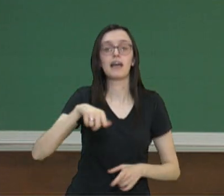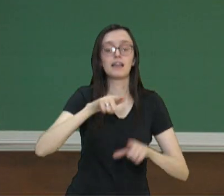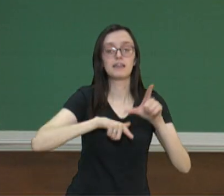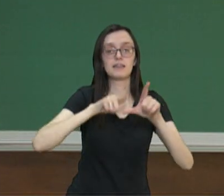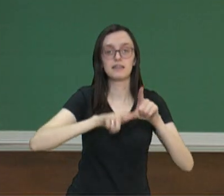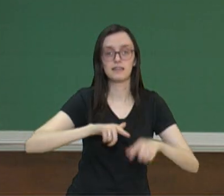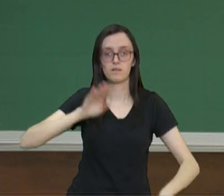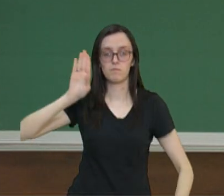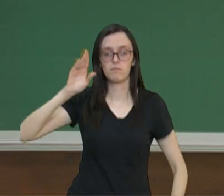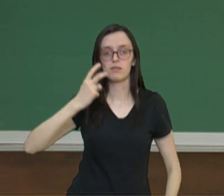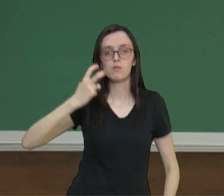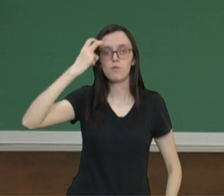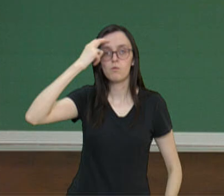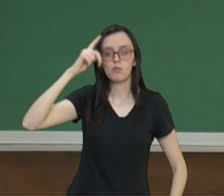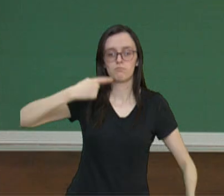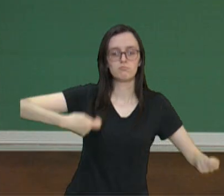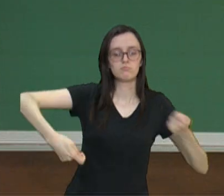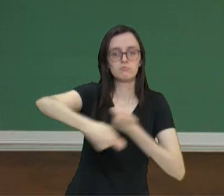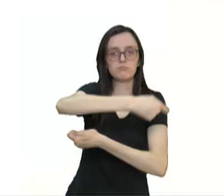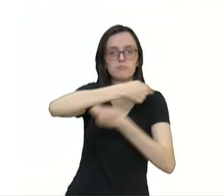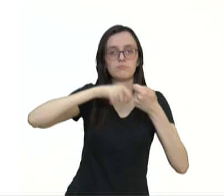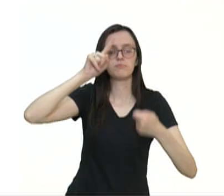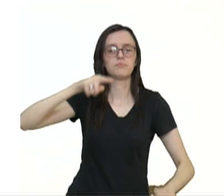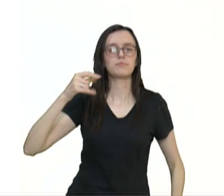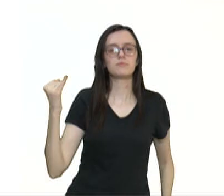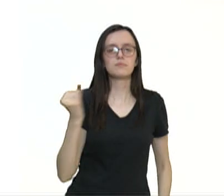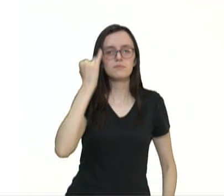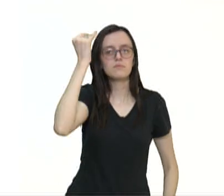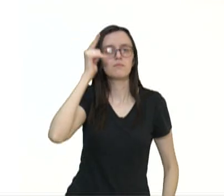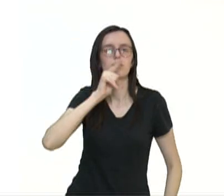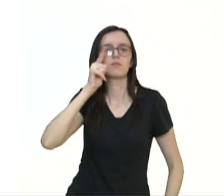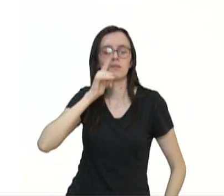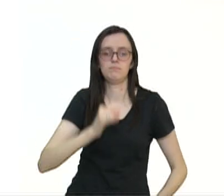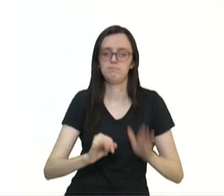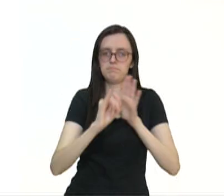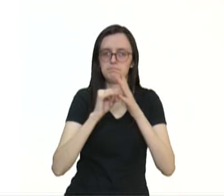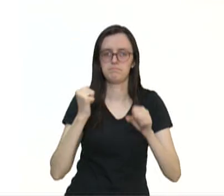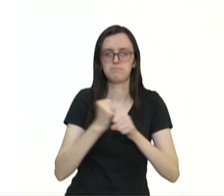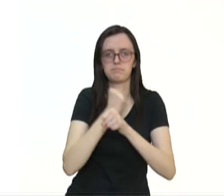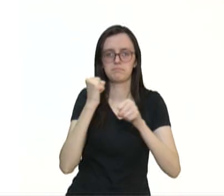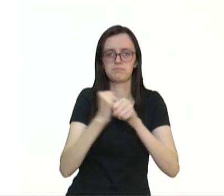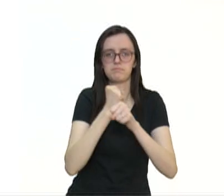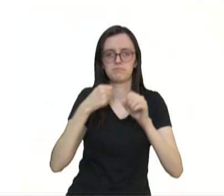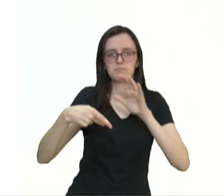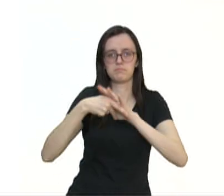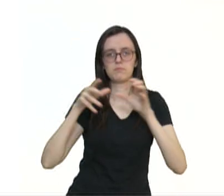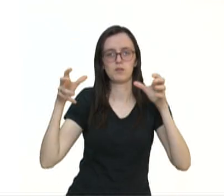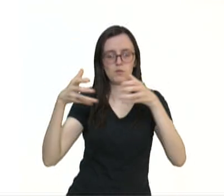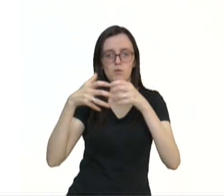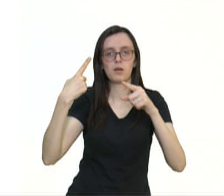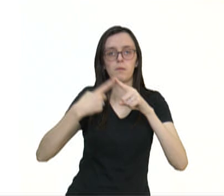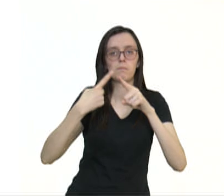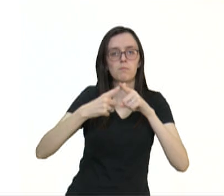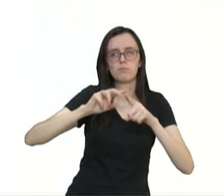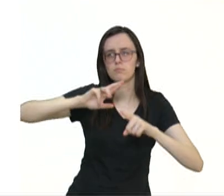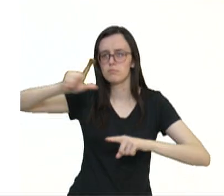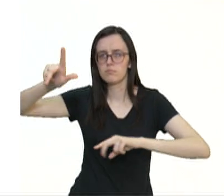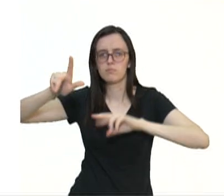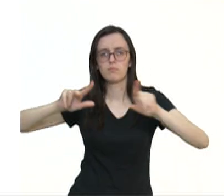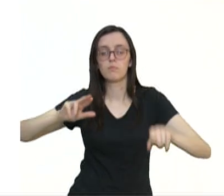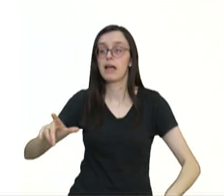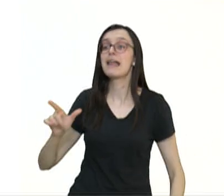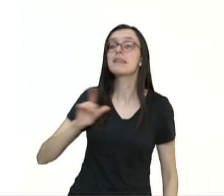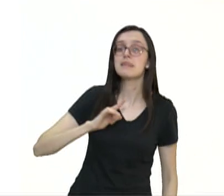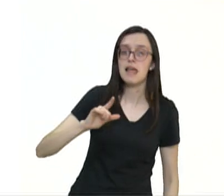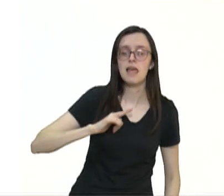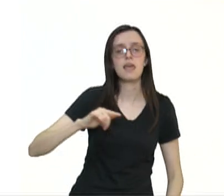A cultura como mercadoria é um elemento importante para a formação da identidade cultural de um grupo, pois diferencia os que possuem e os que